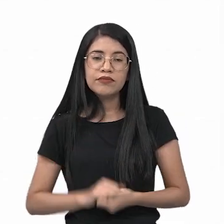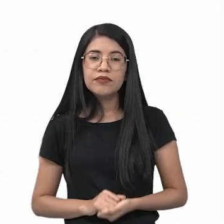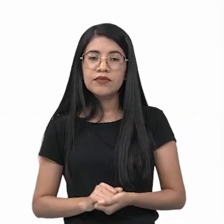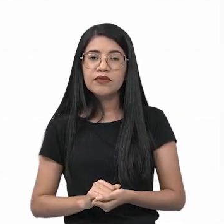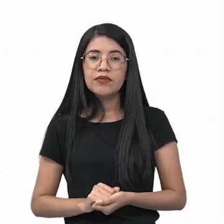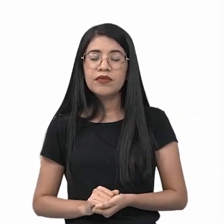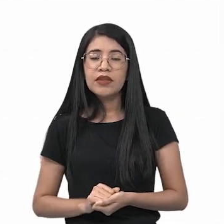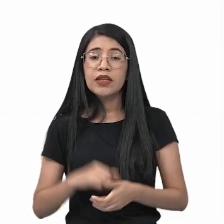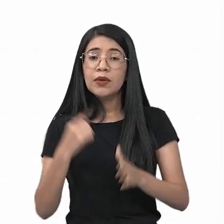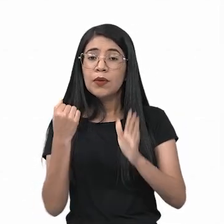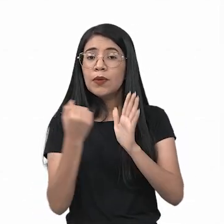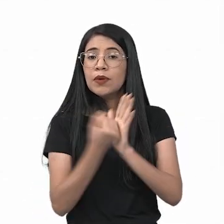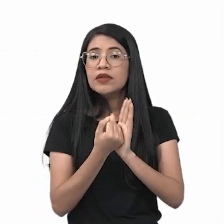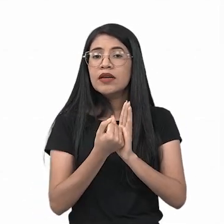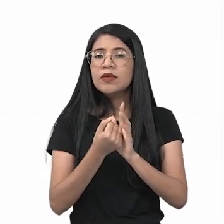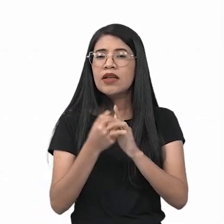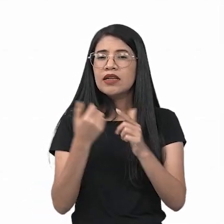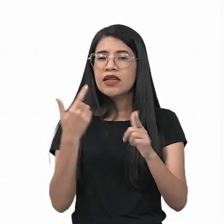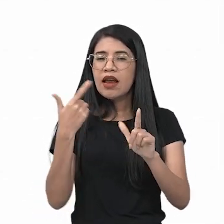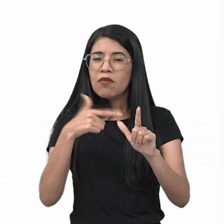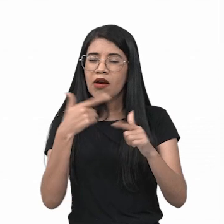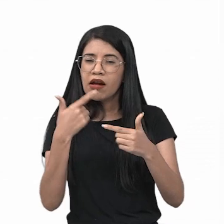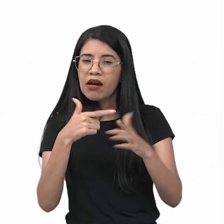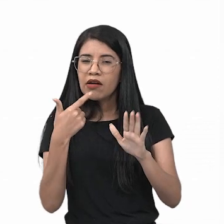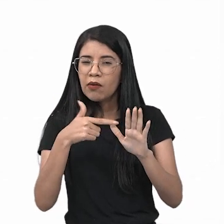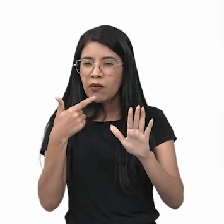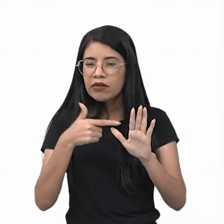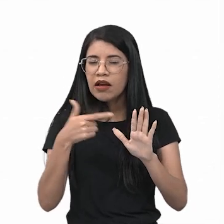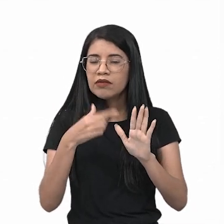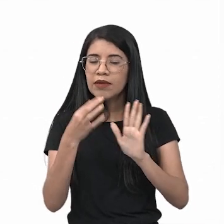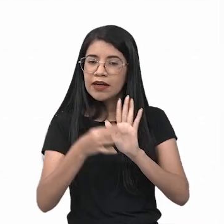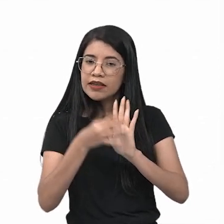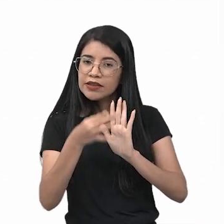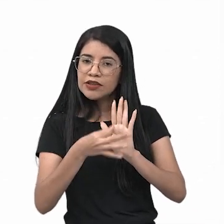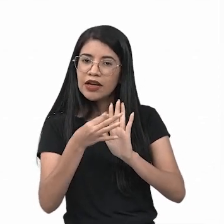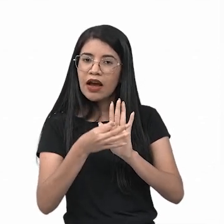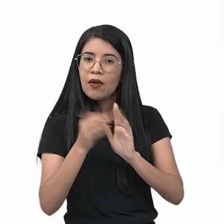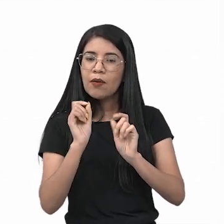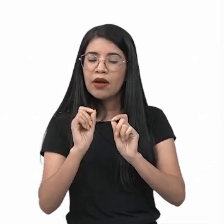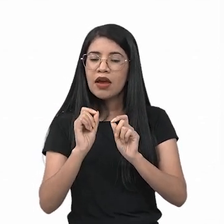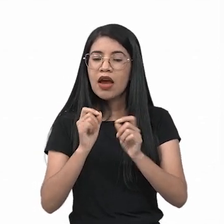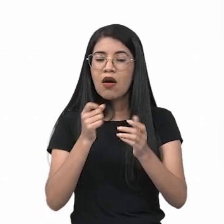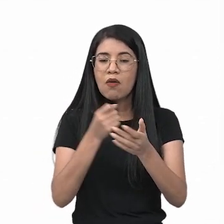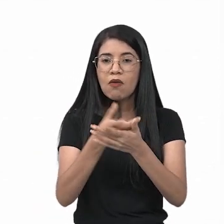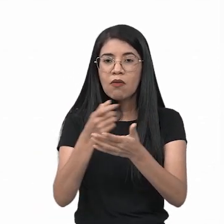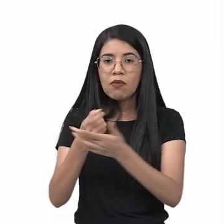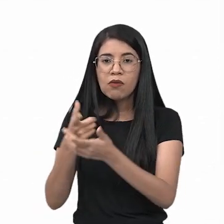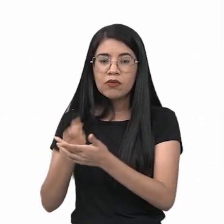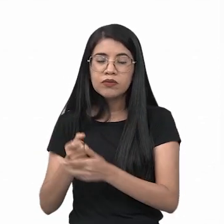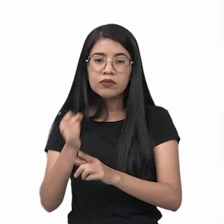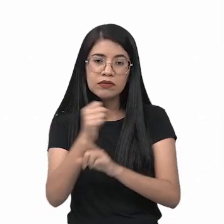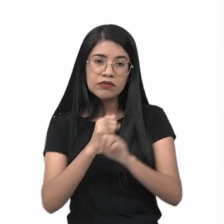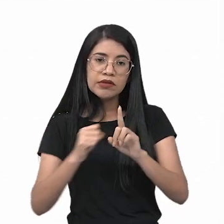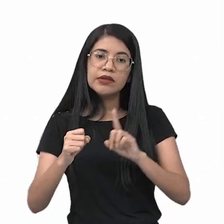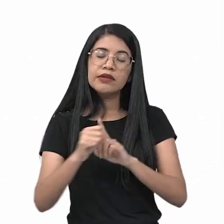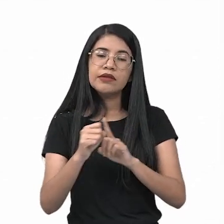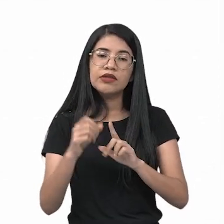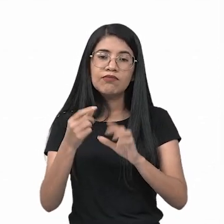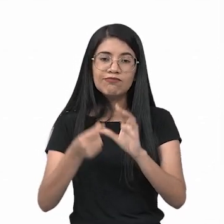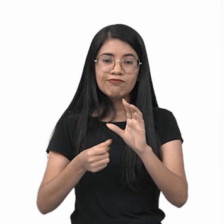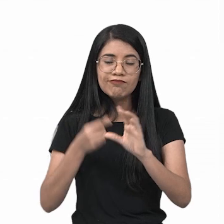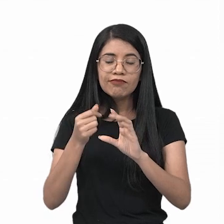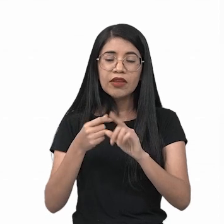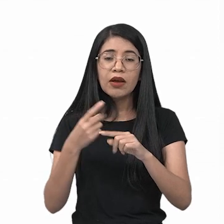Esses símbolos eram ironizados para fazer uma crítica ao excesso de consumo da sociedade capitalista. Isso porque